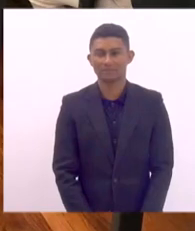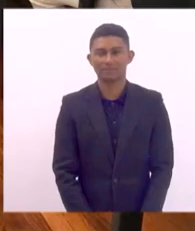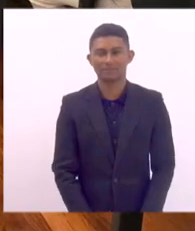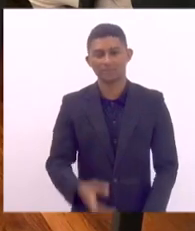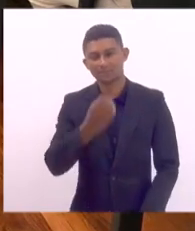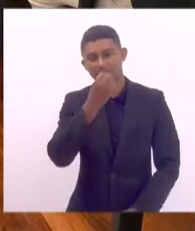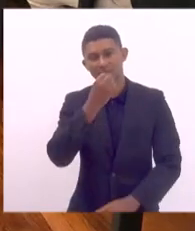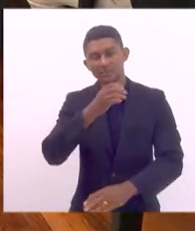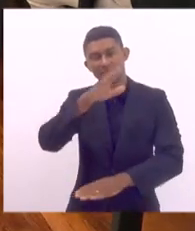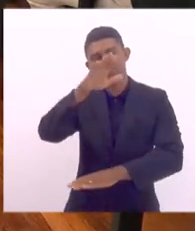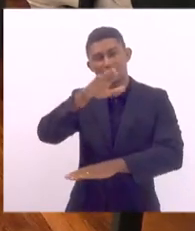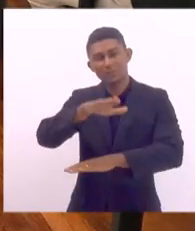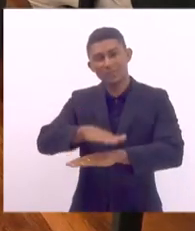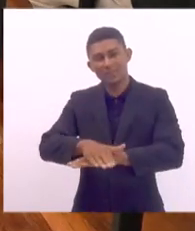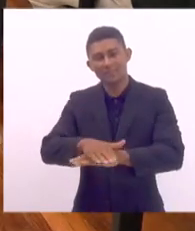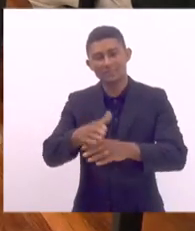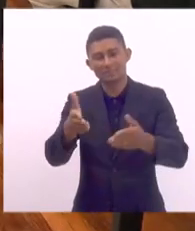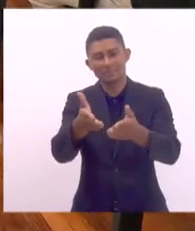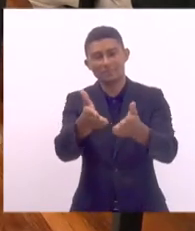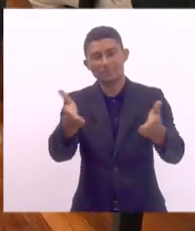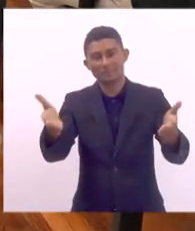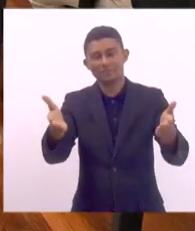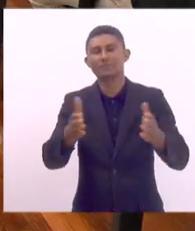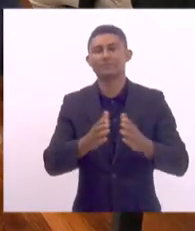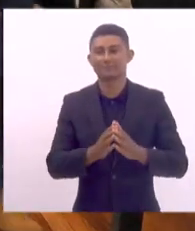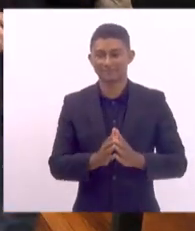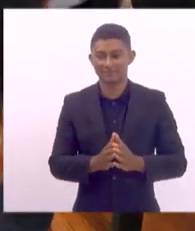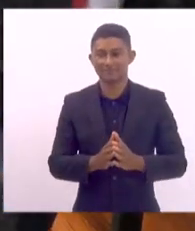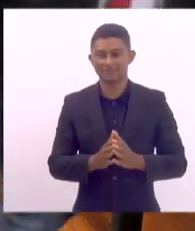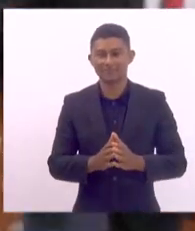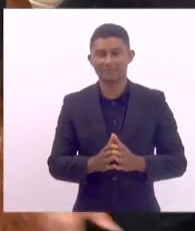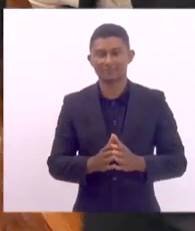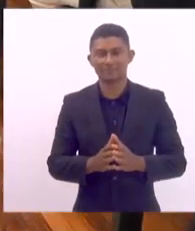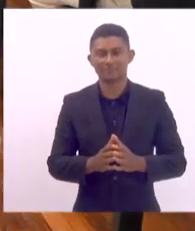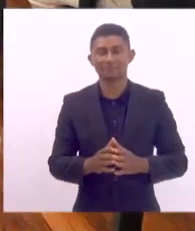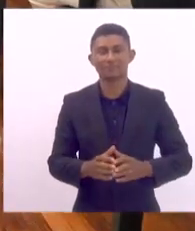Boa tarde a todas e todos. Boa tarde.